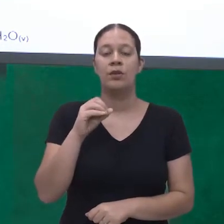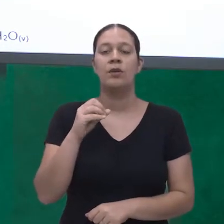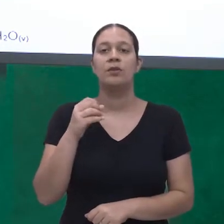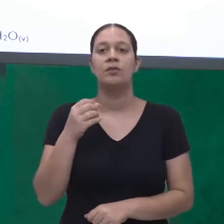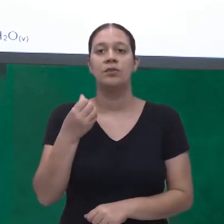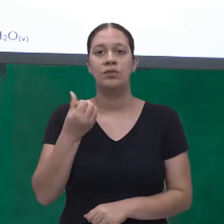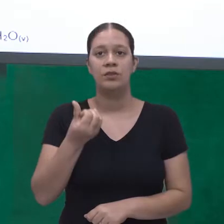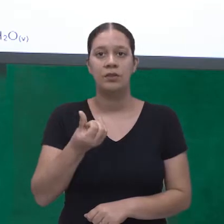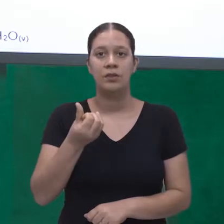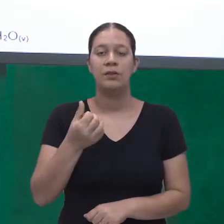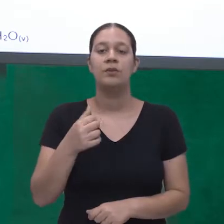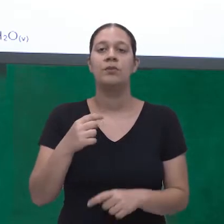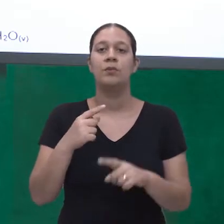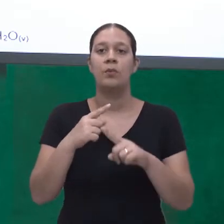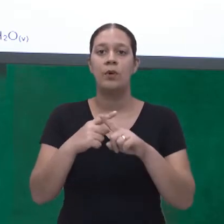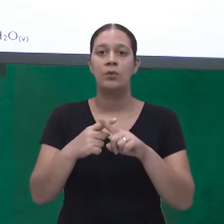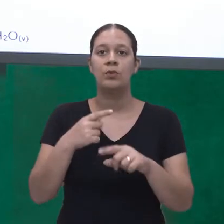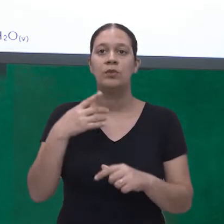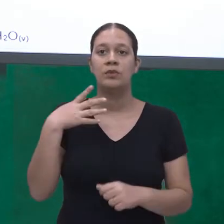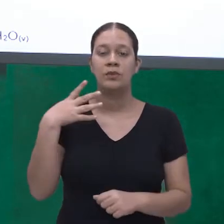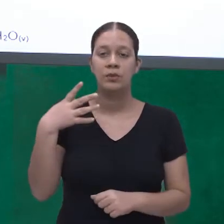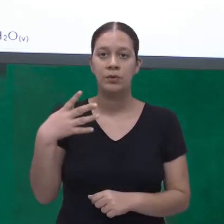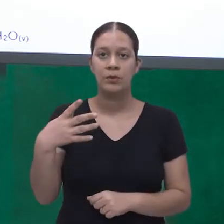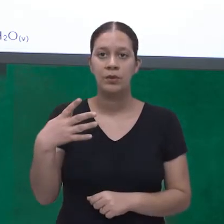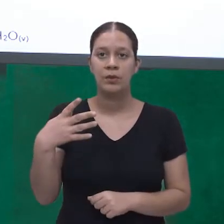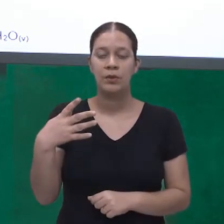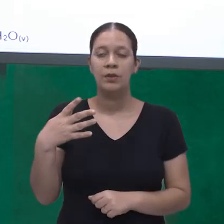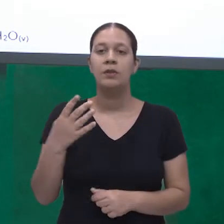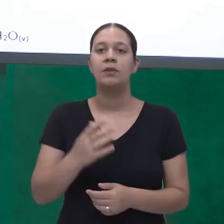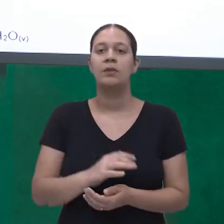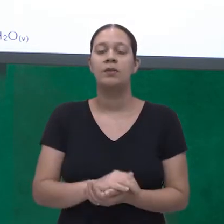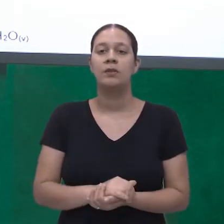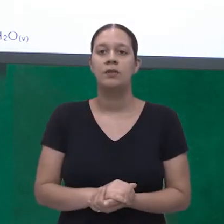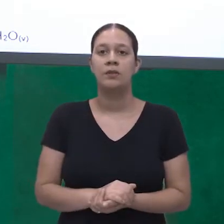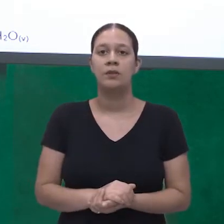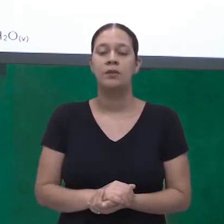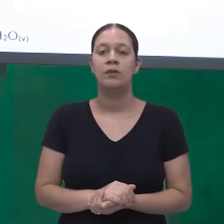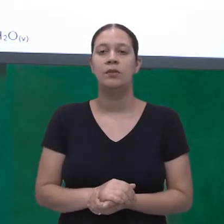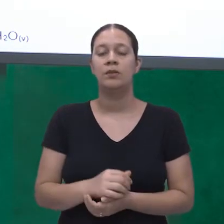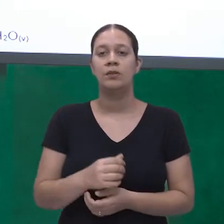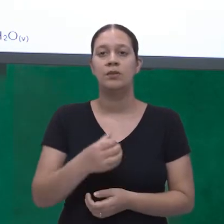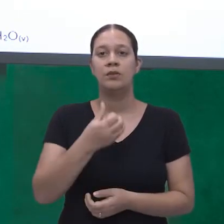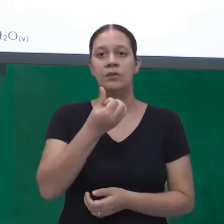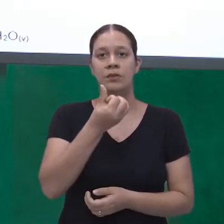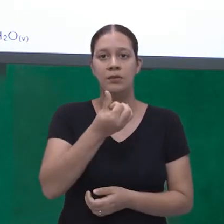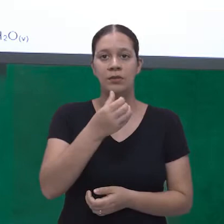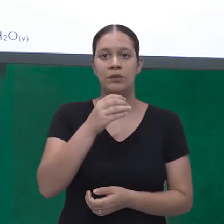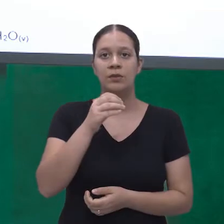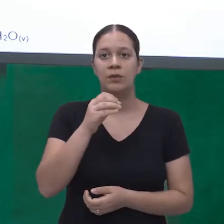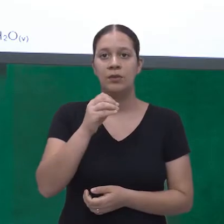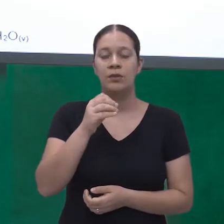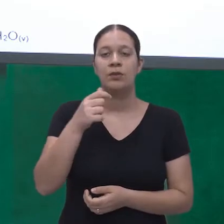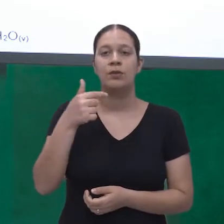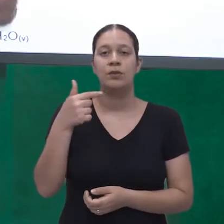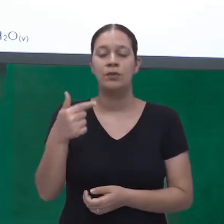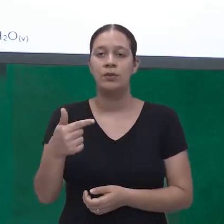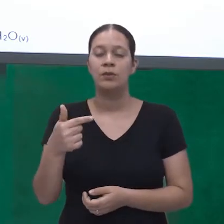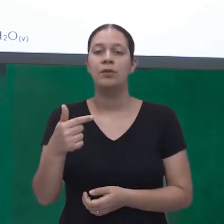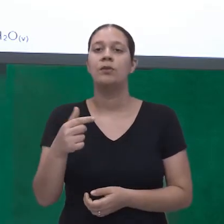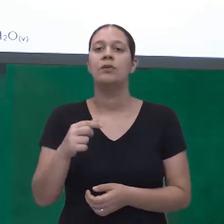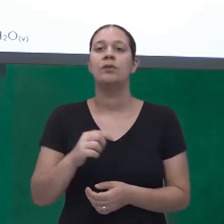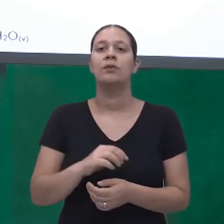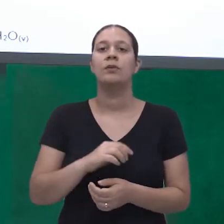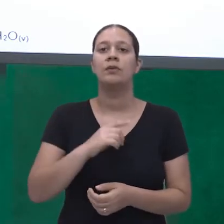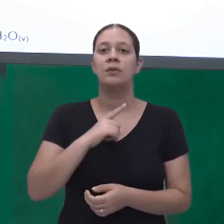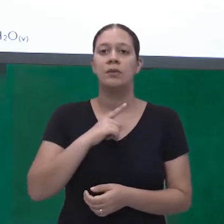vezes 2, 6 oxigênios, mais 4 oxigênios, e aí se tem 6 oxigênios mais 4